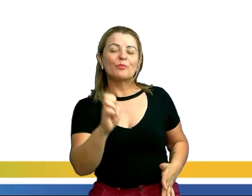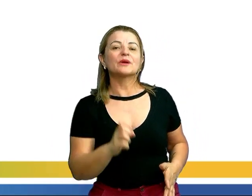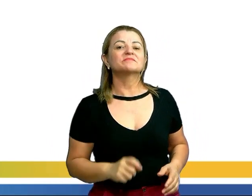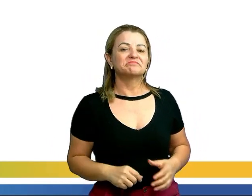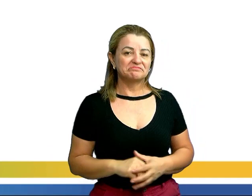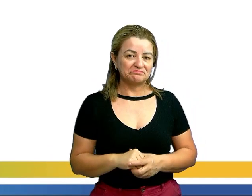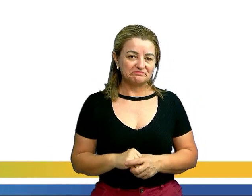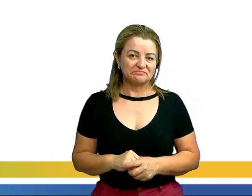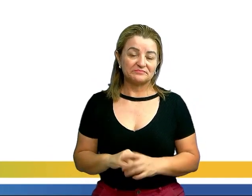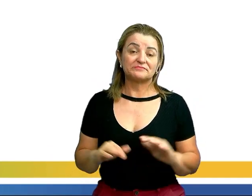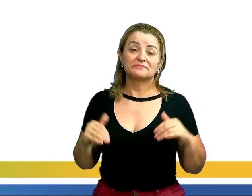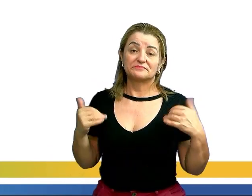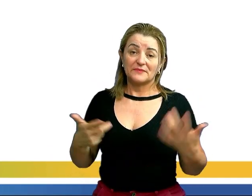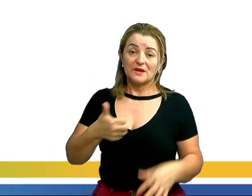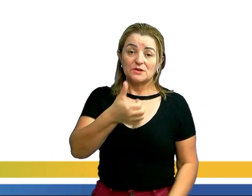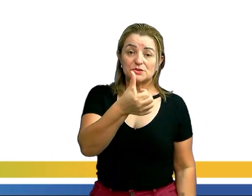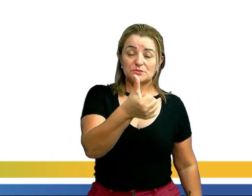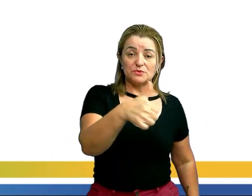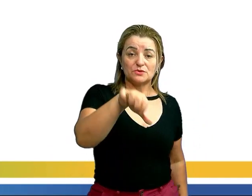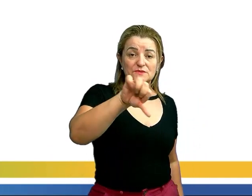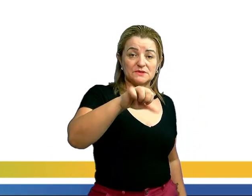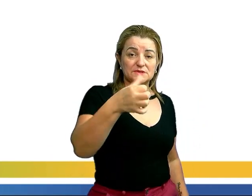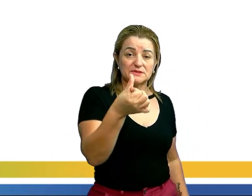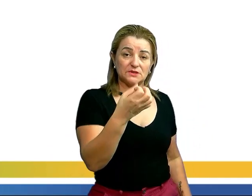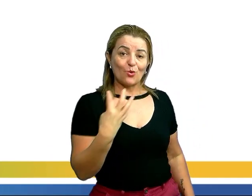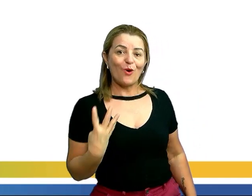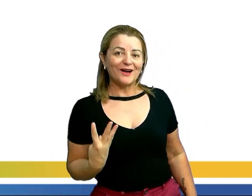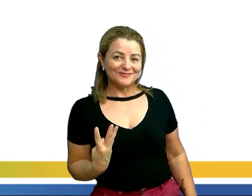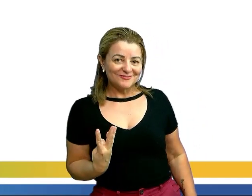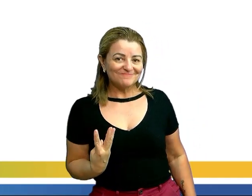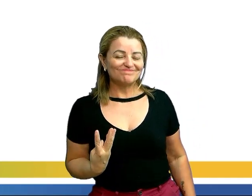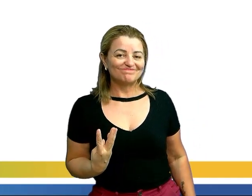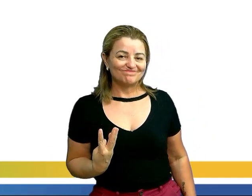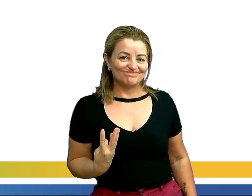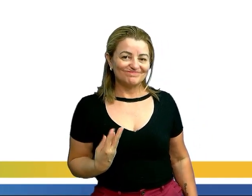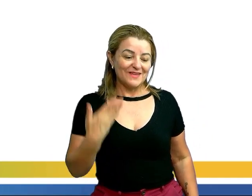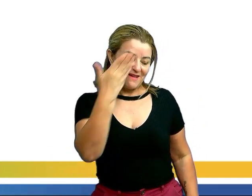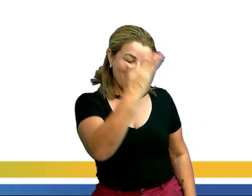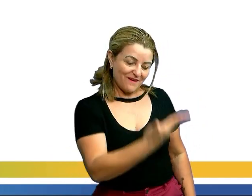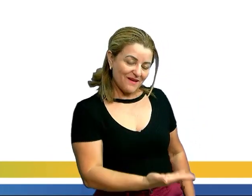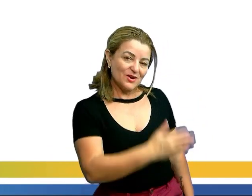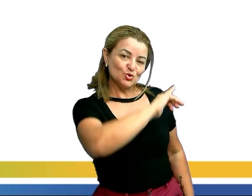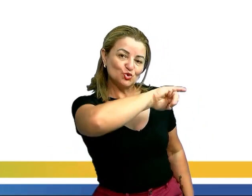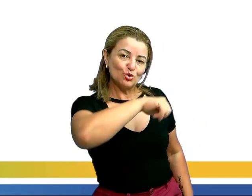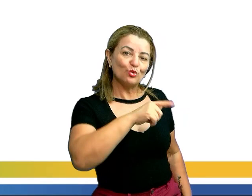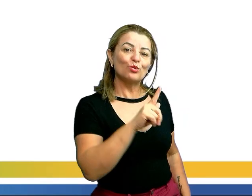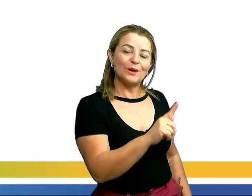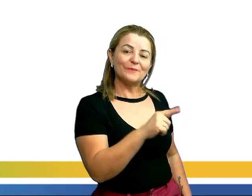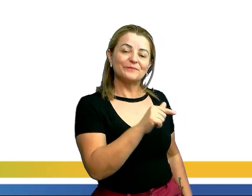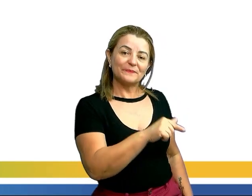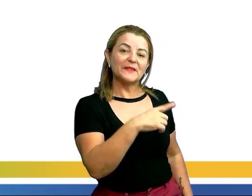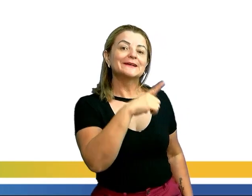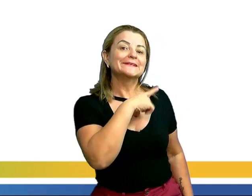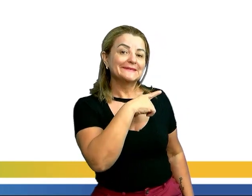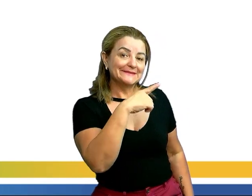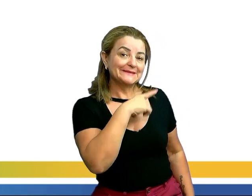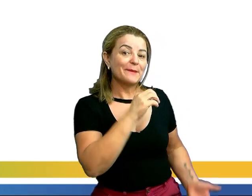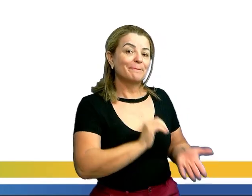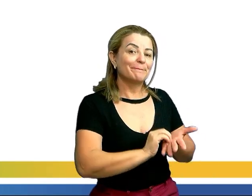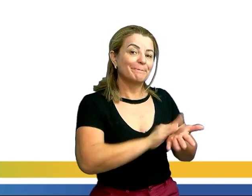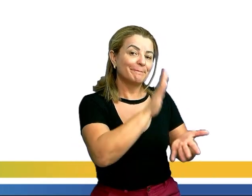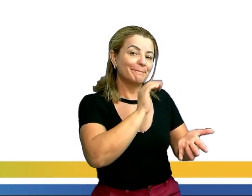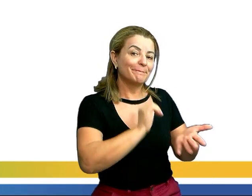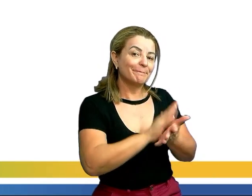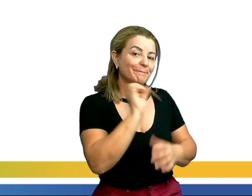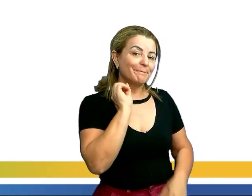né, de 1964. E o coleguinha João Goulart tem que